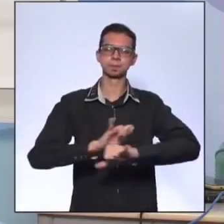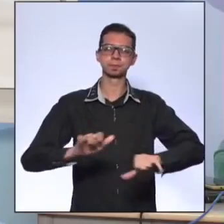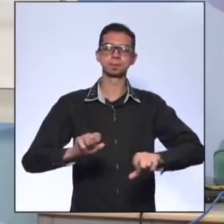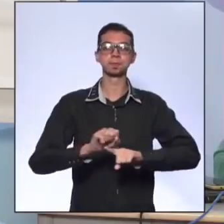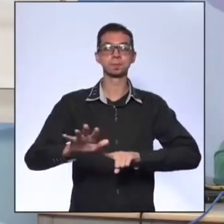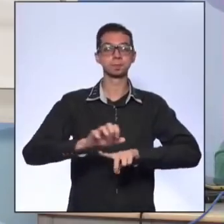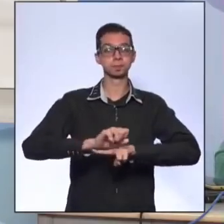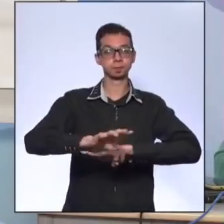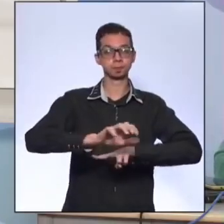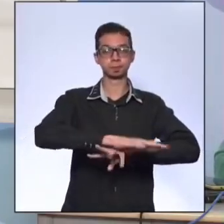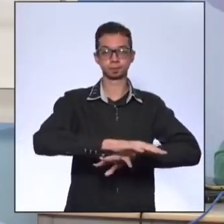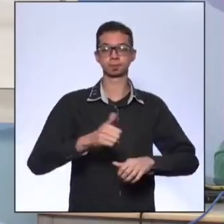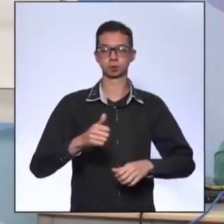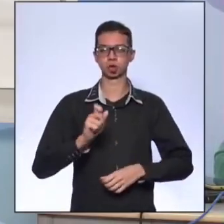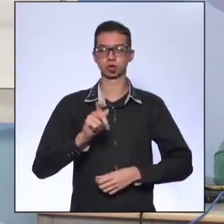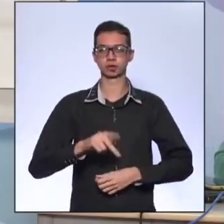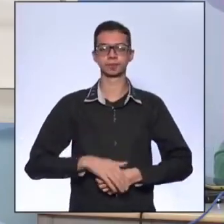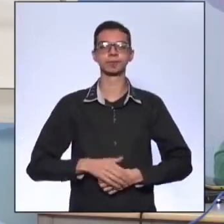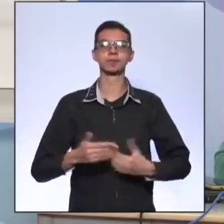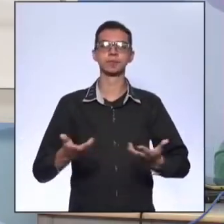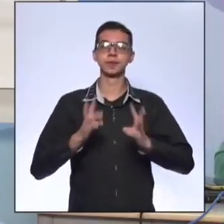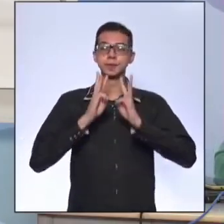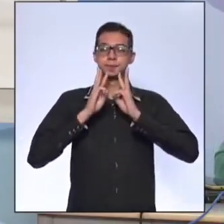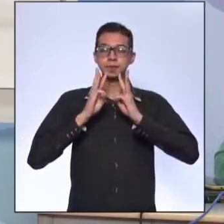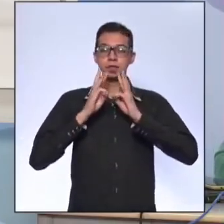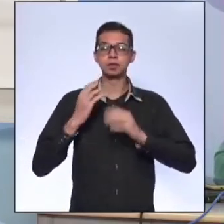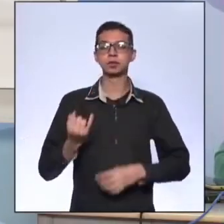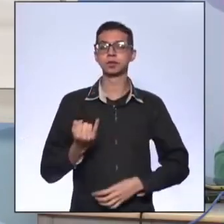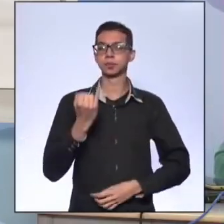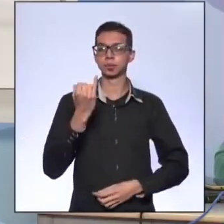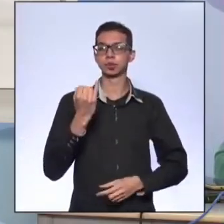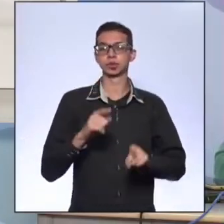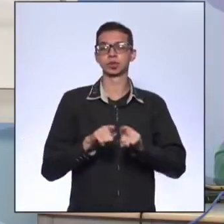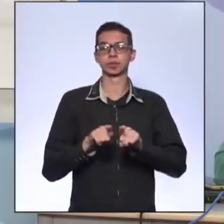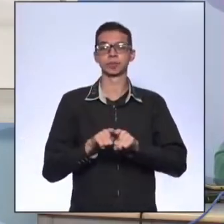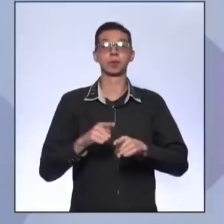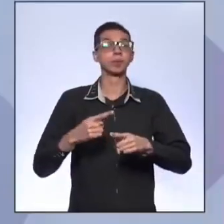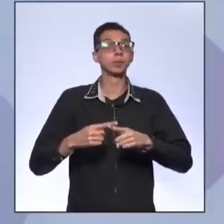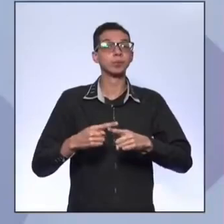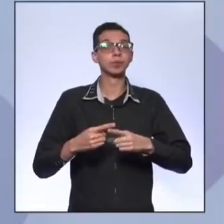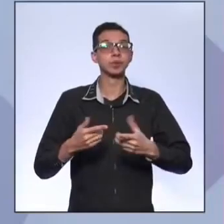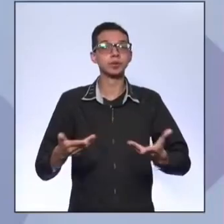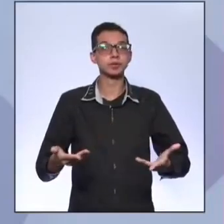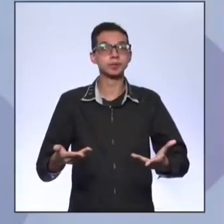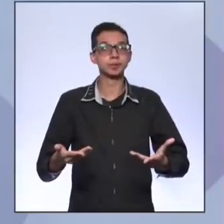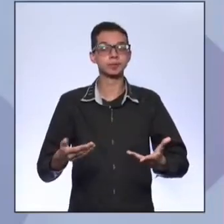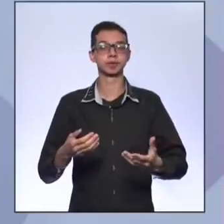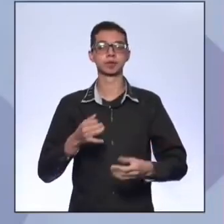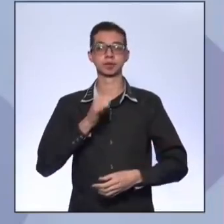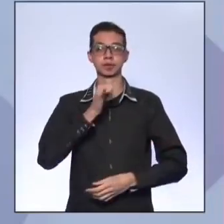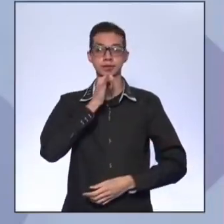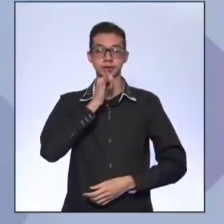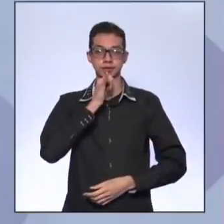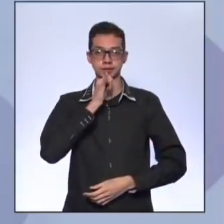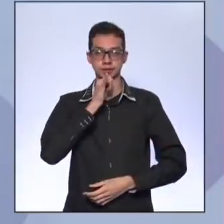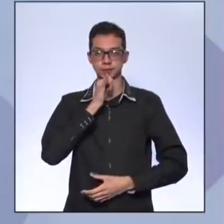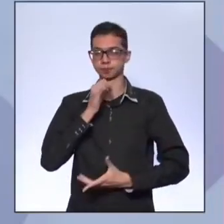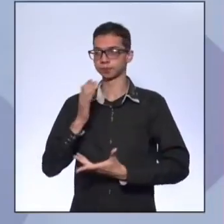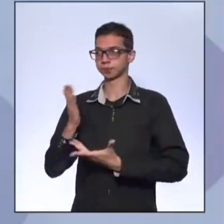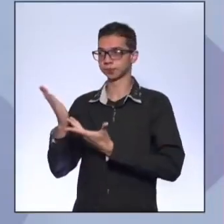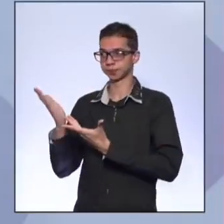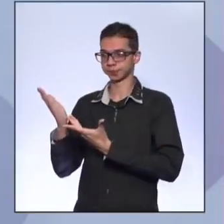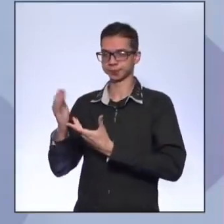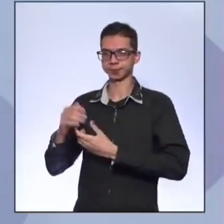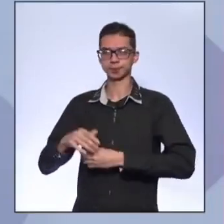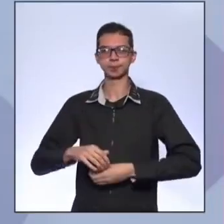tá? E o marketing, ele faz parte importante disso aqui, ó. Por quê? Né? Geralmente, quando nós temos